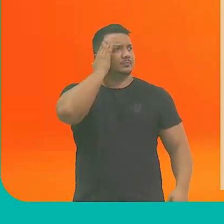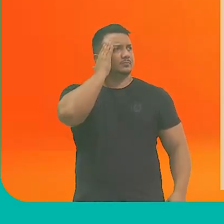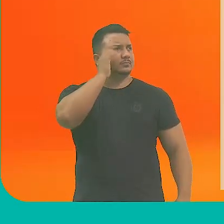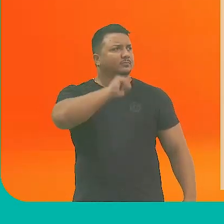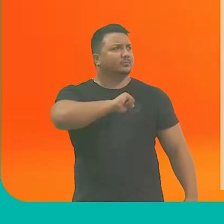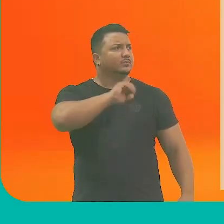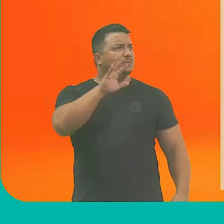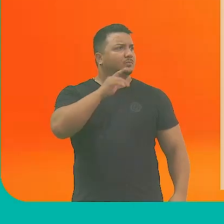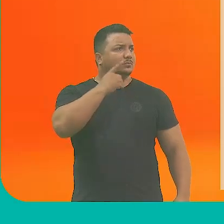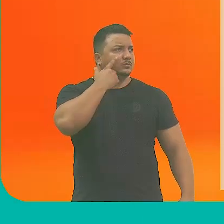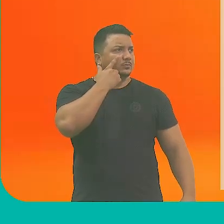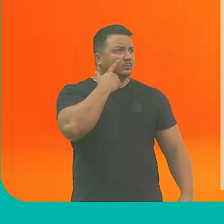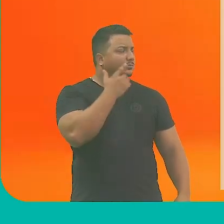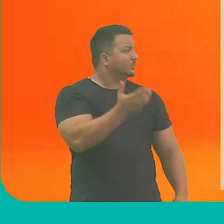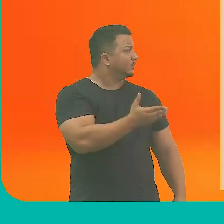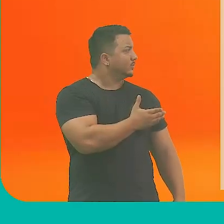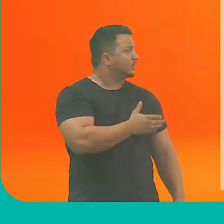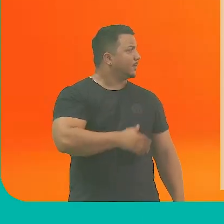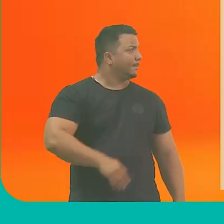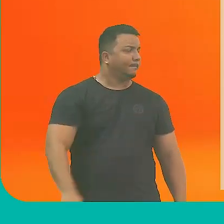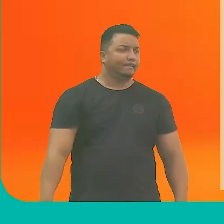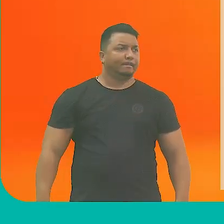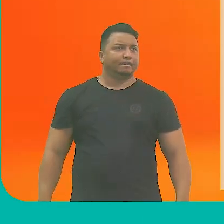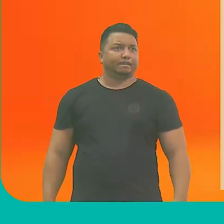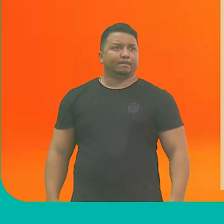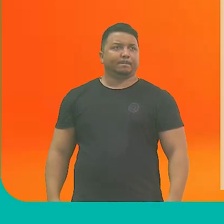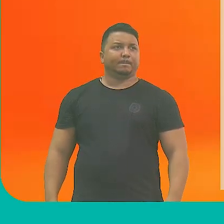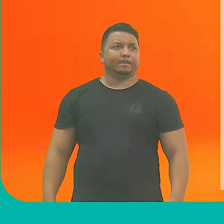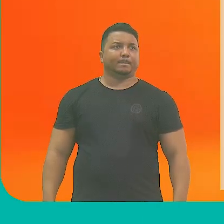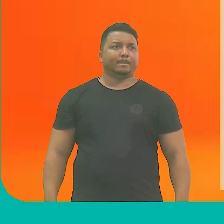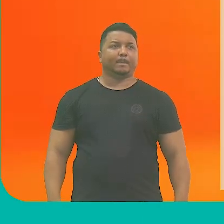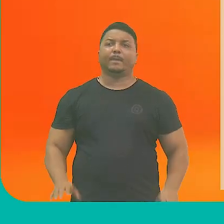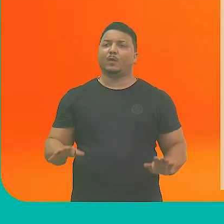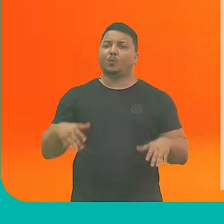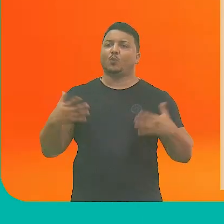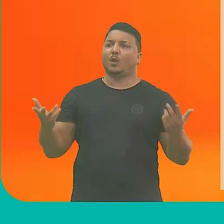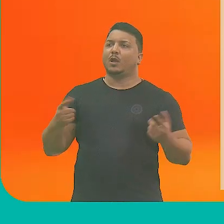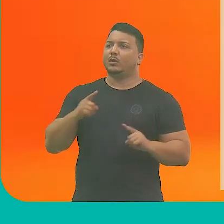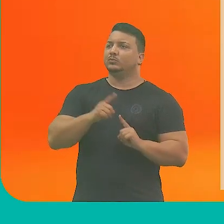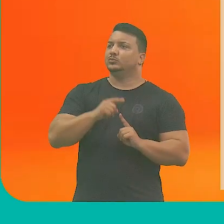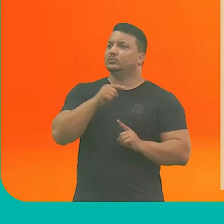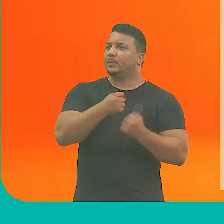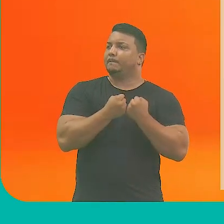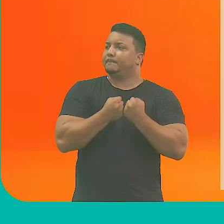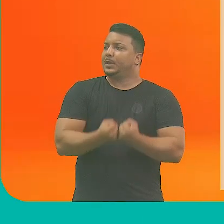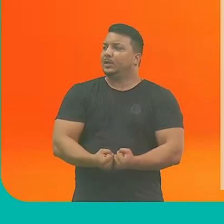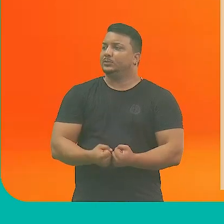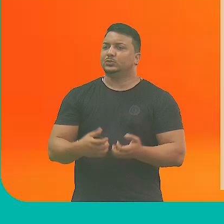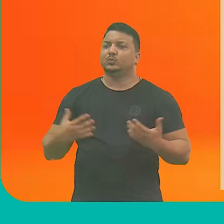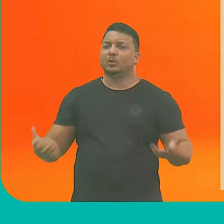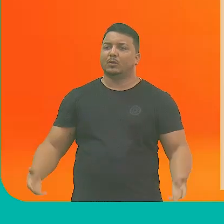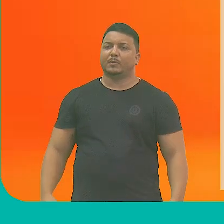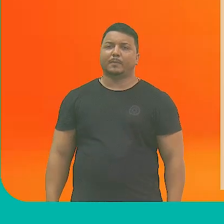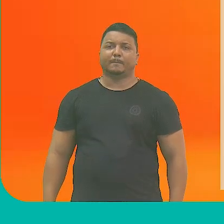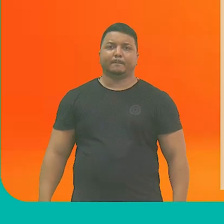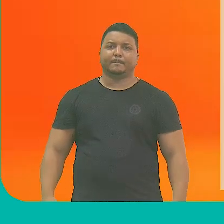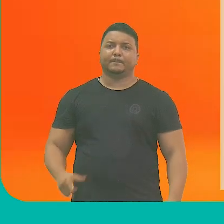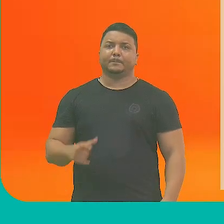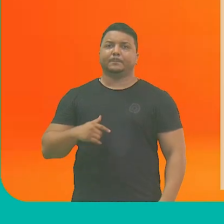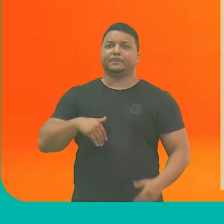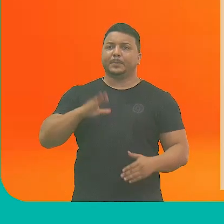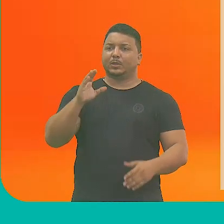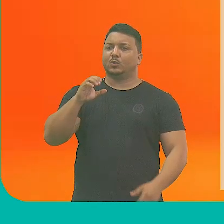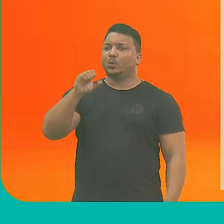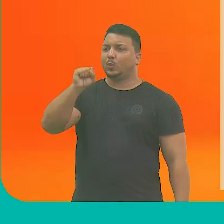esse cara aqui, ó, qual era a massa corporal dele? Um pouquinho mais